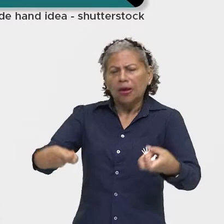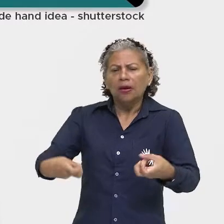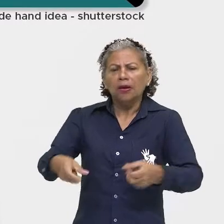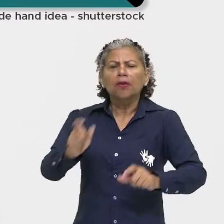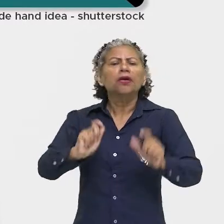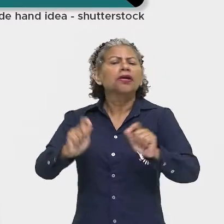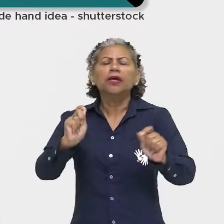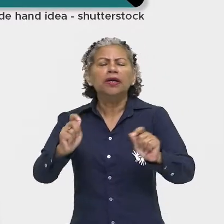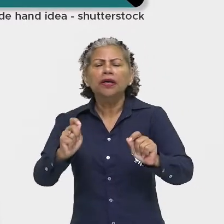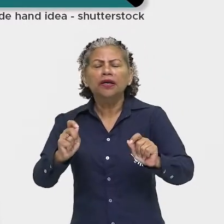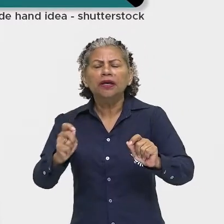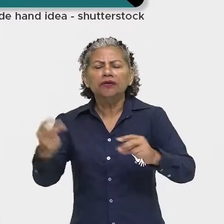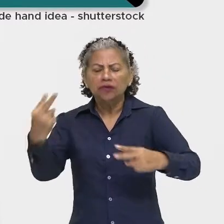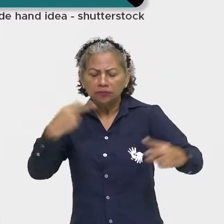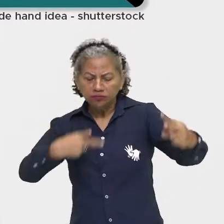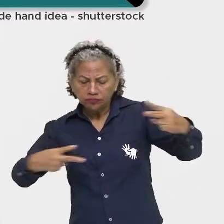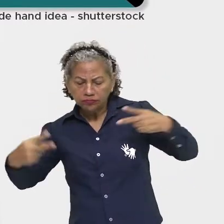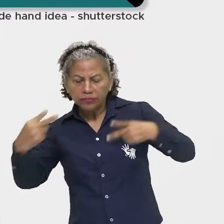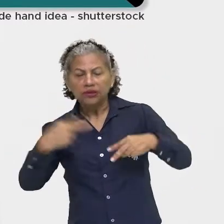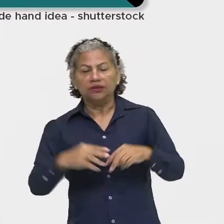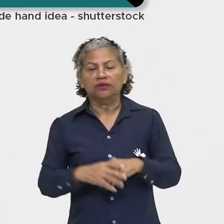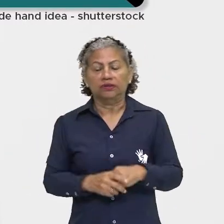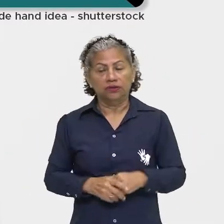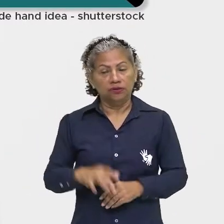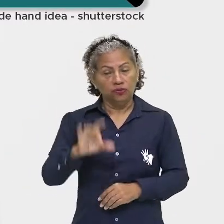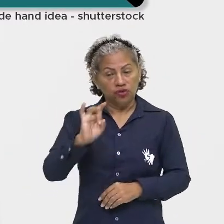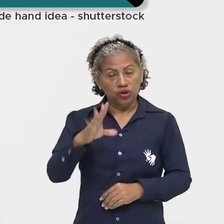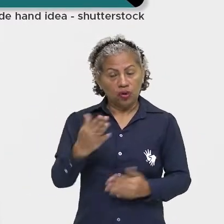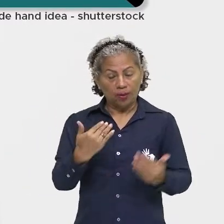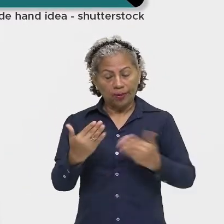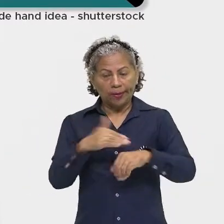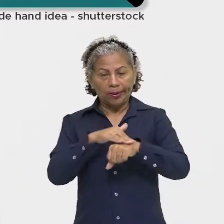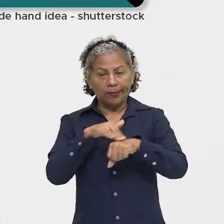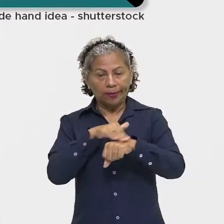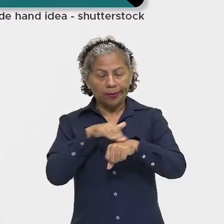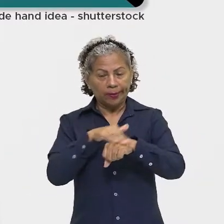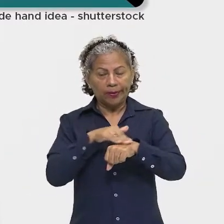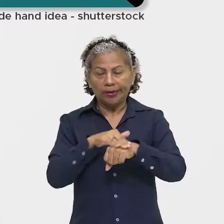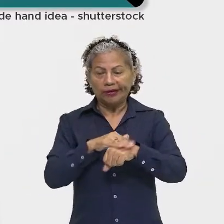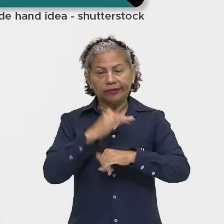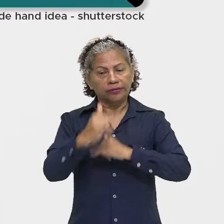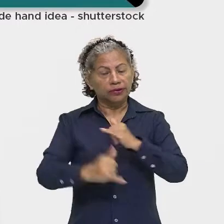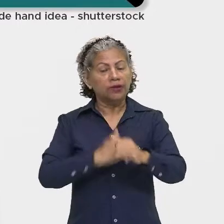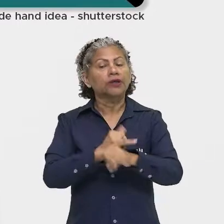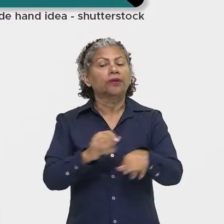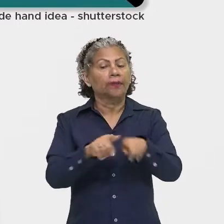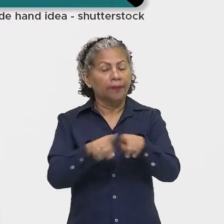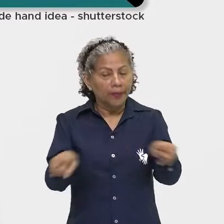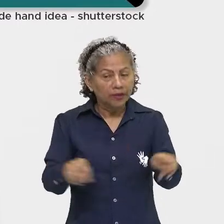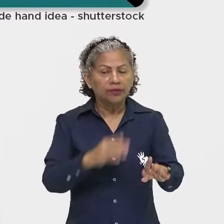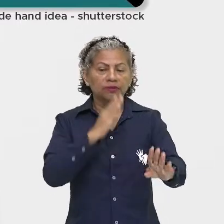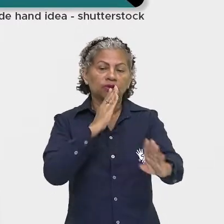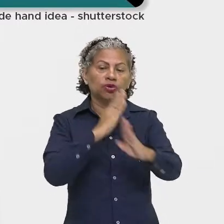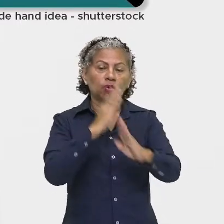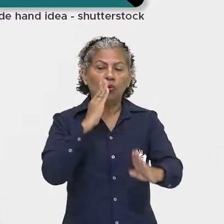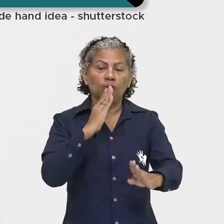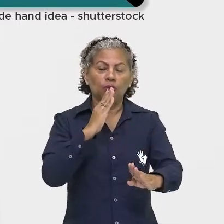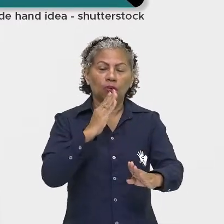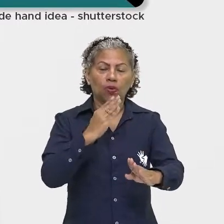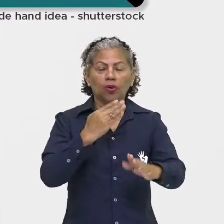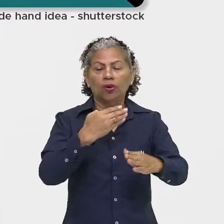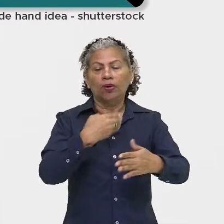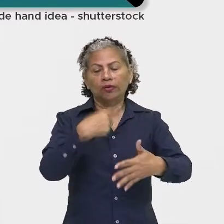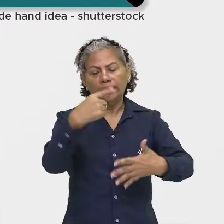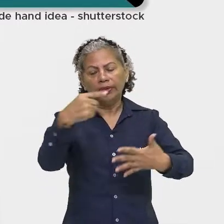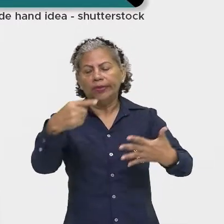observados? Né? Não só de conversas e bate-papos é constituída a internet. Também encontramos uma